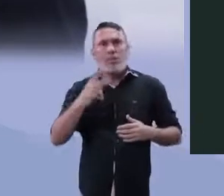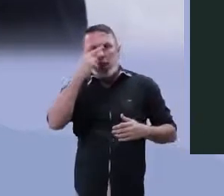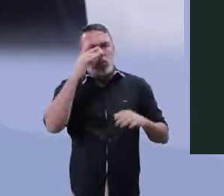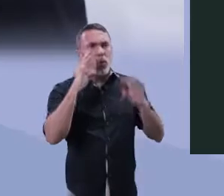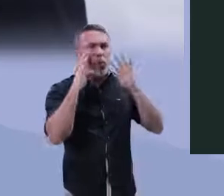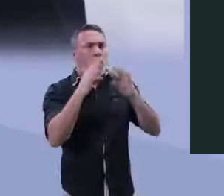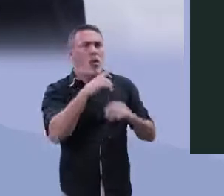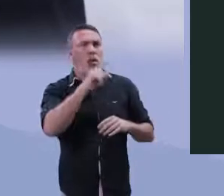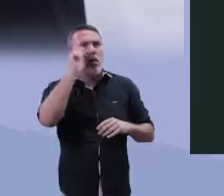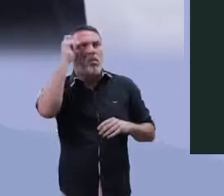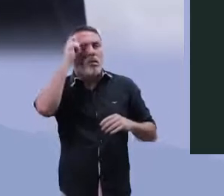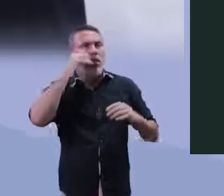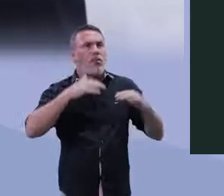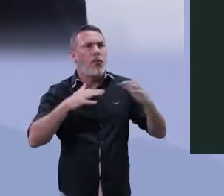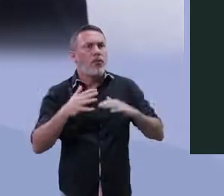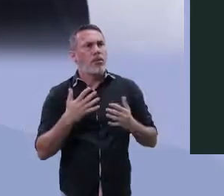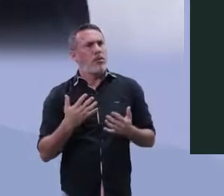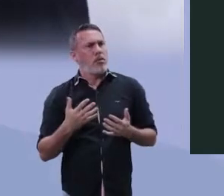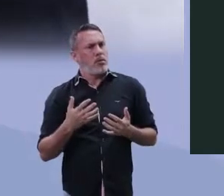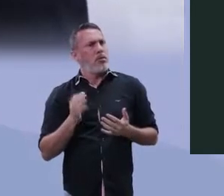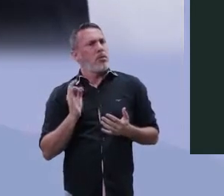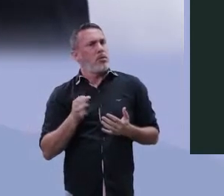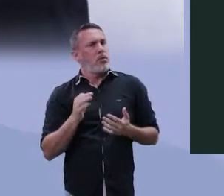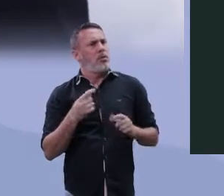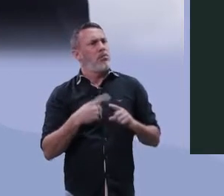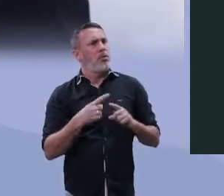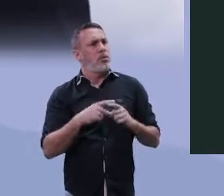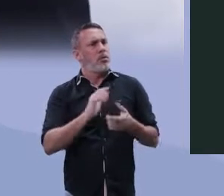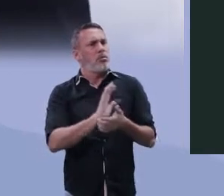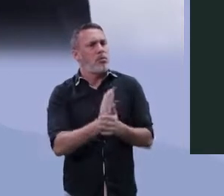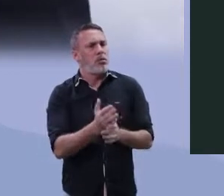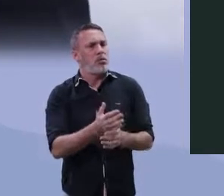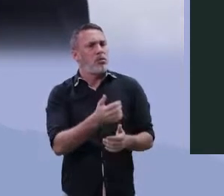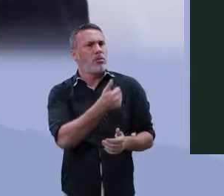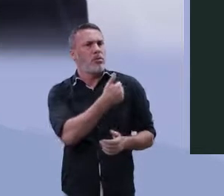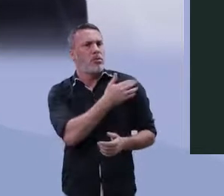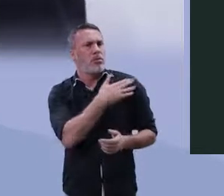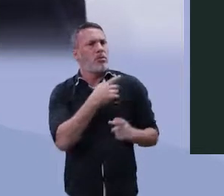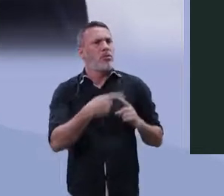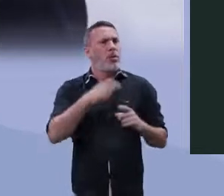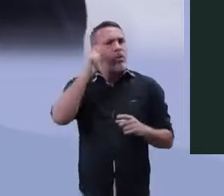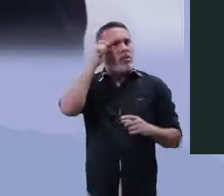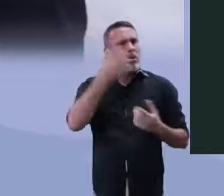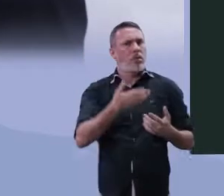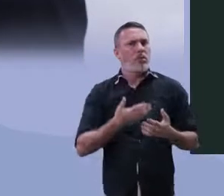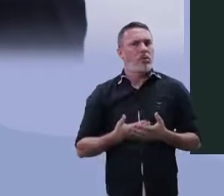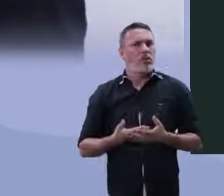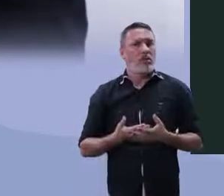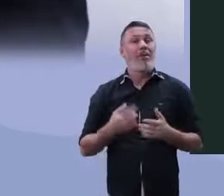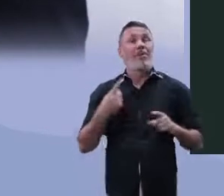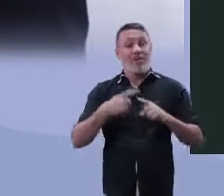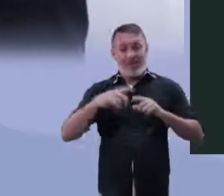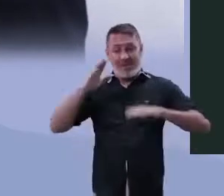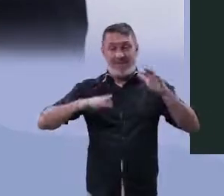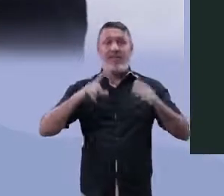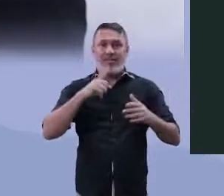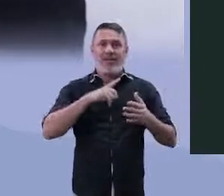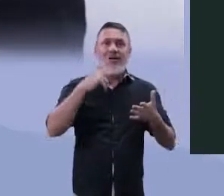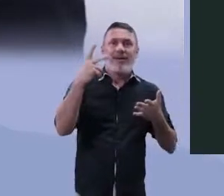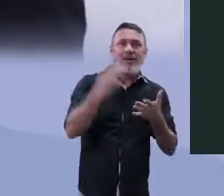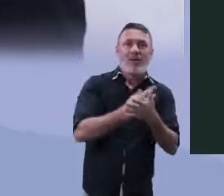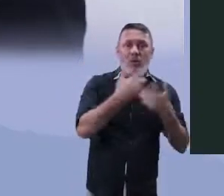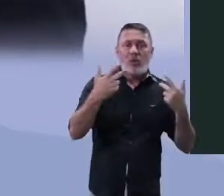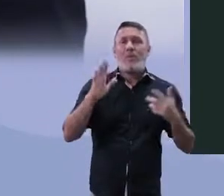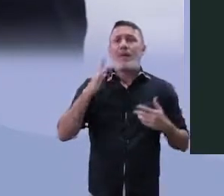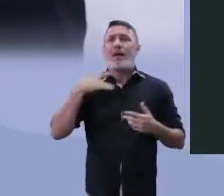as pessoas começam a perceber por que esse processo de segregação. É aquela coisa, você tem a situação, mas não